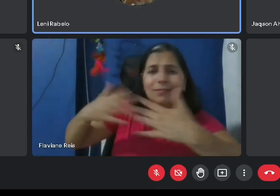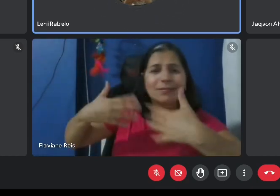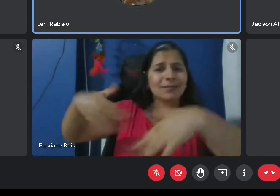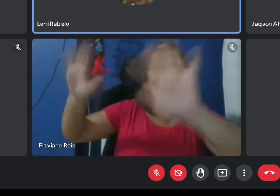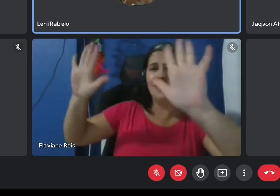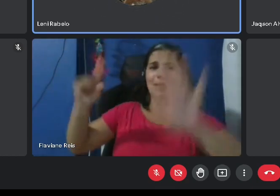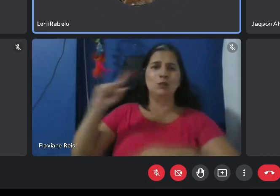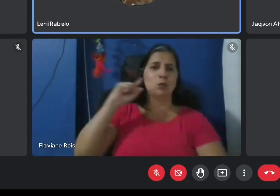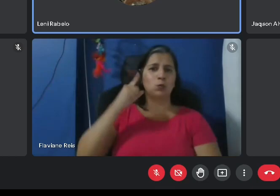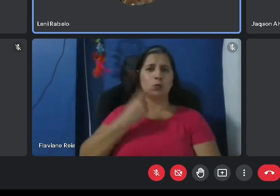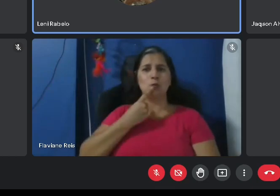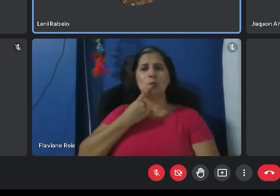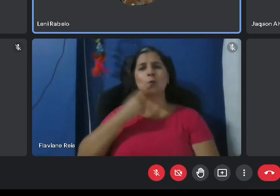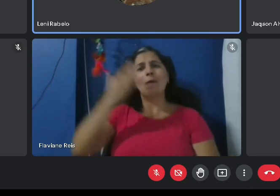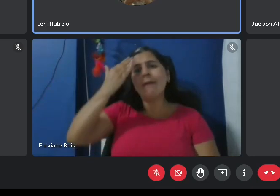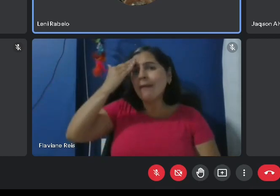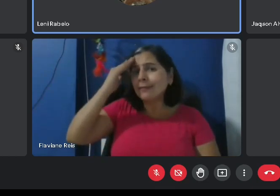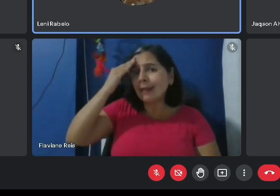surdo.